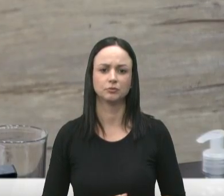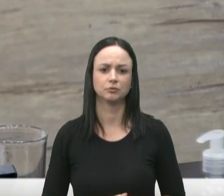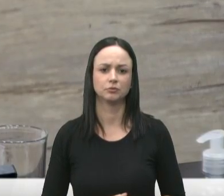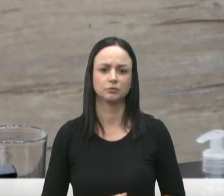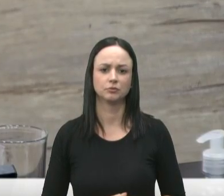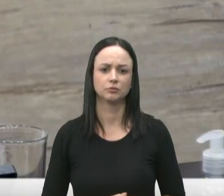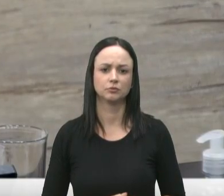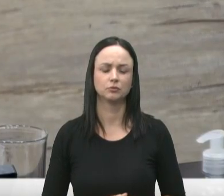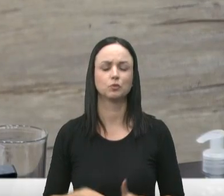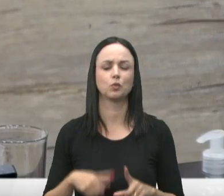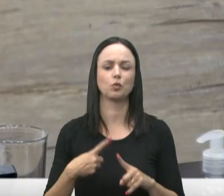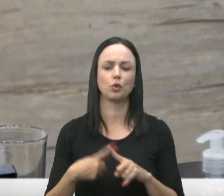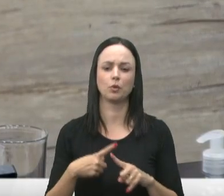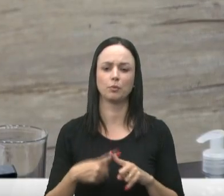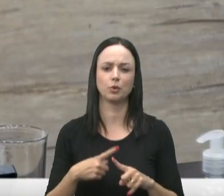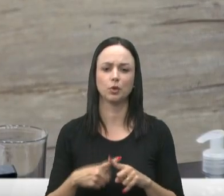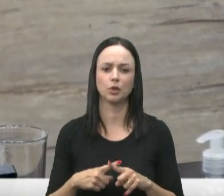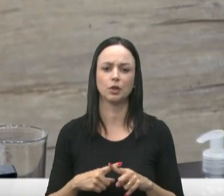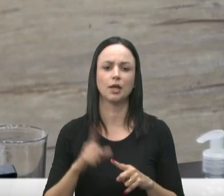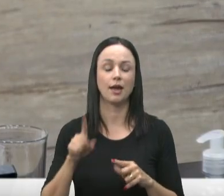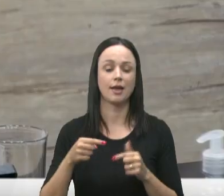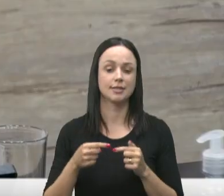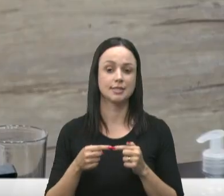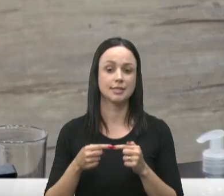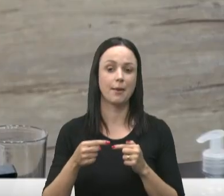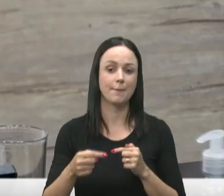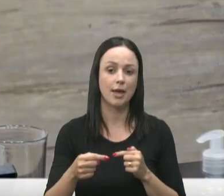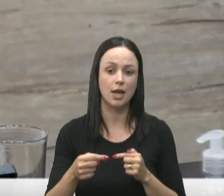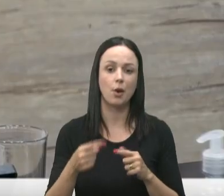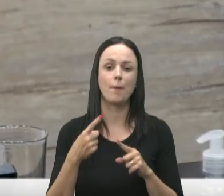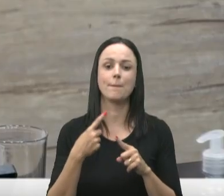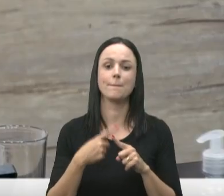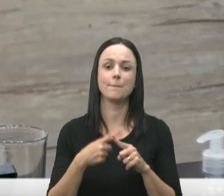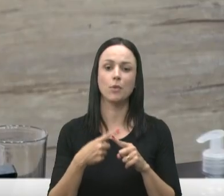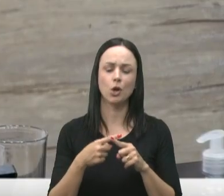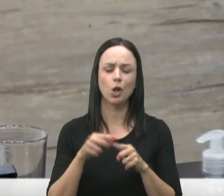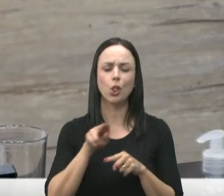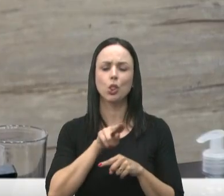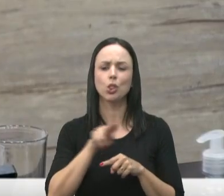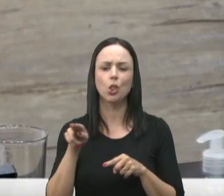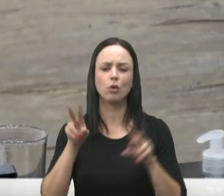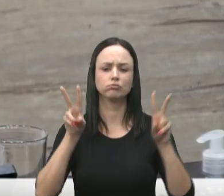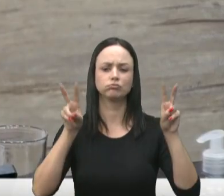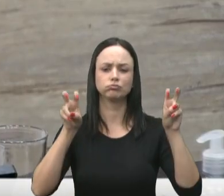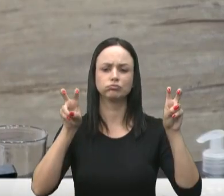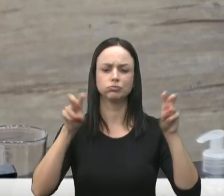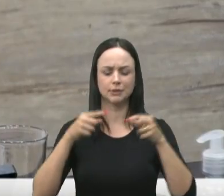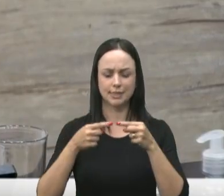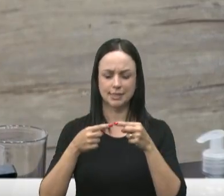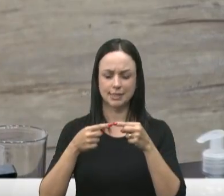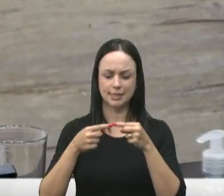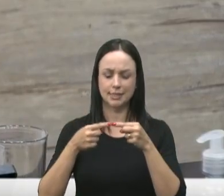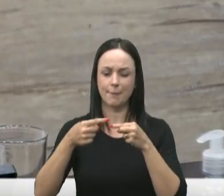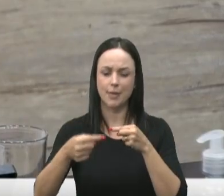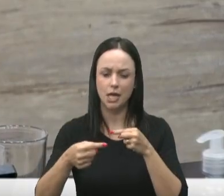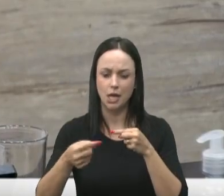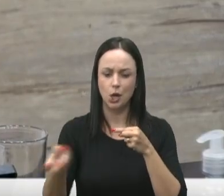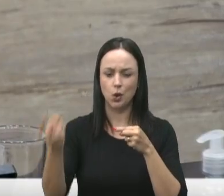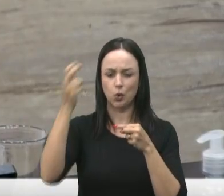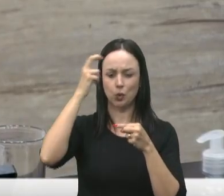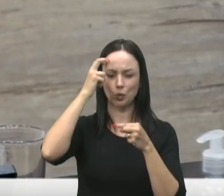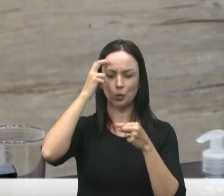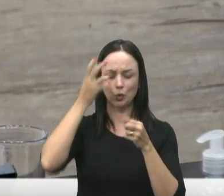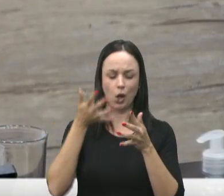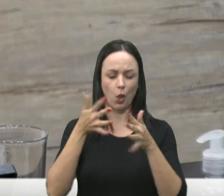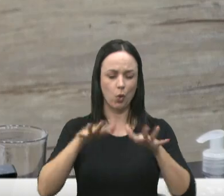Por que esta semana e por que chamar Semana de Inclusão, de Cultura e Inclusão